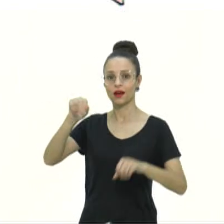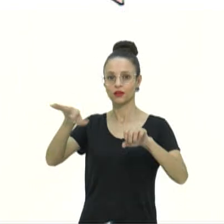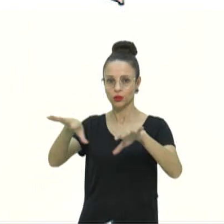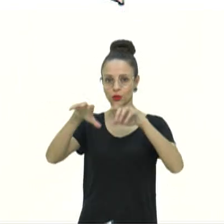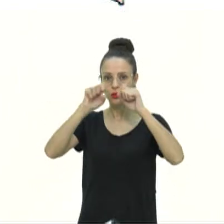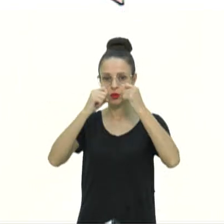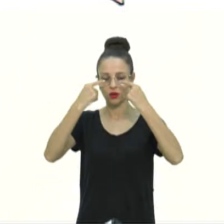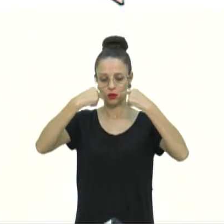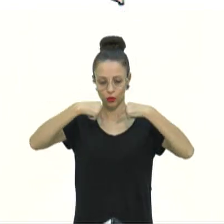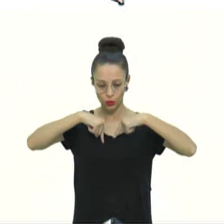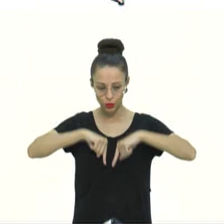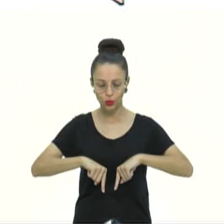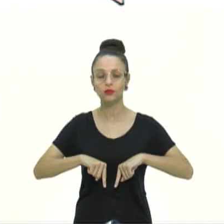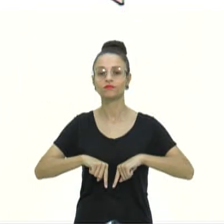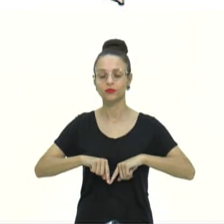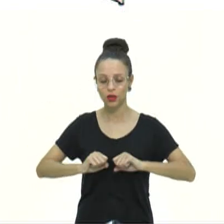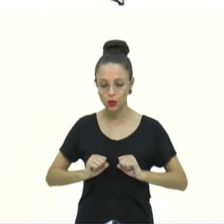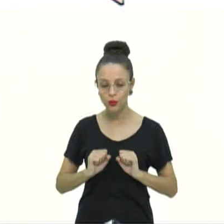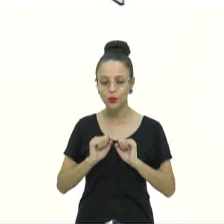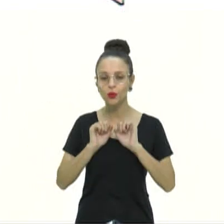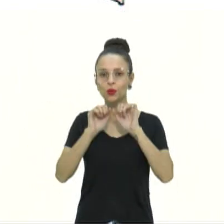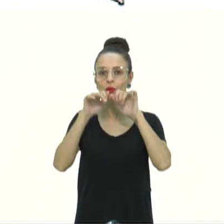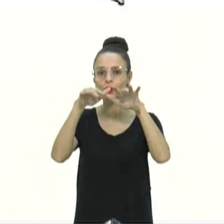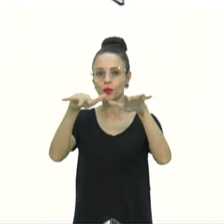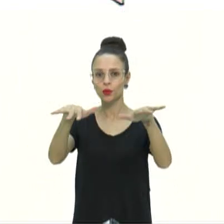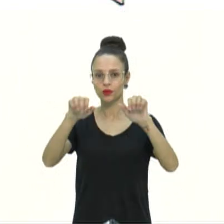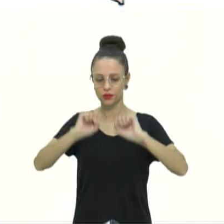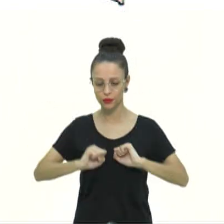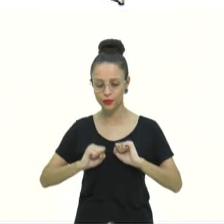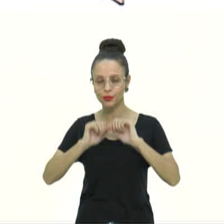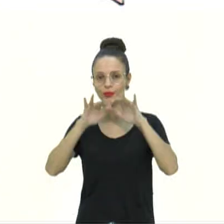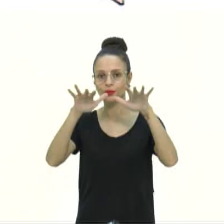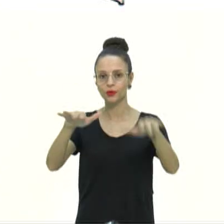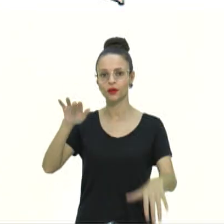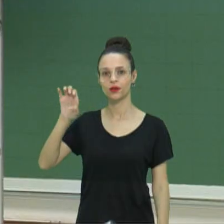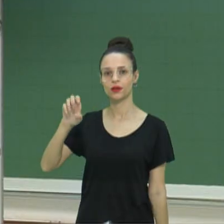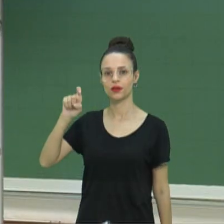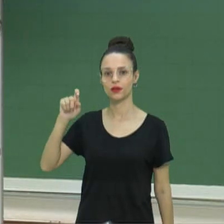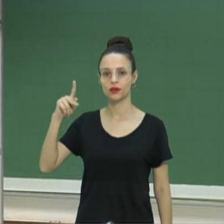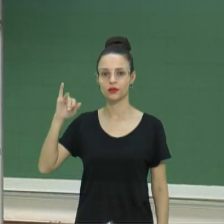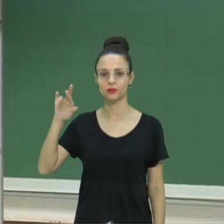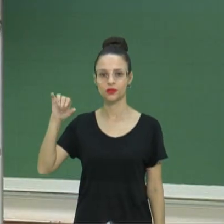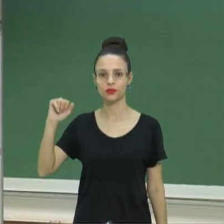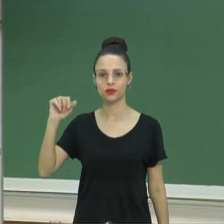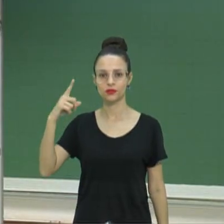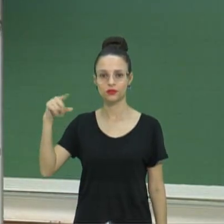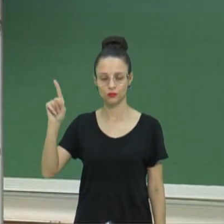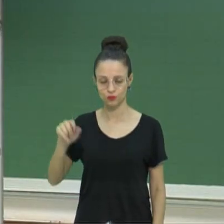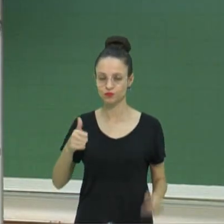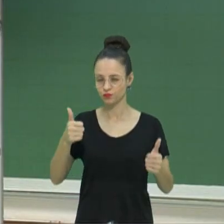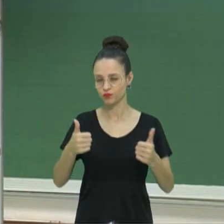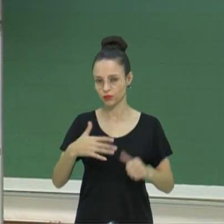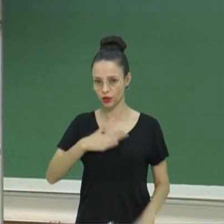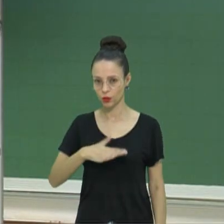ato físico de pôr o ar que existe dentro dos pulmões para fora dele, né? Bem tranquila essa definição, né?